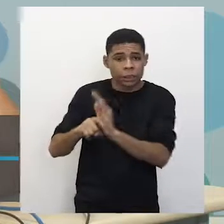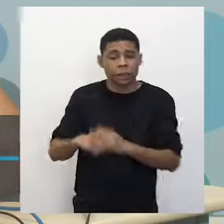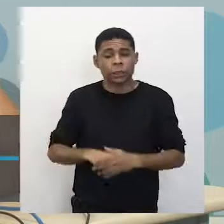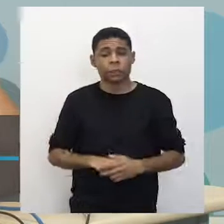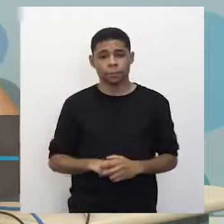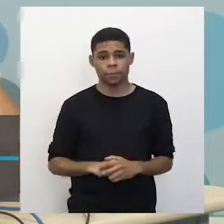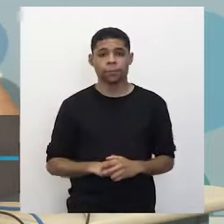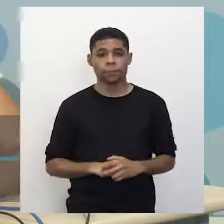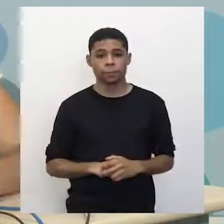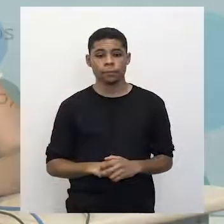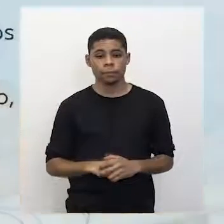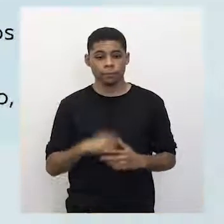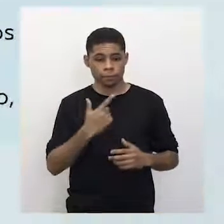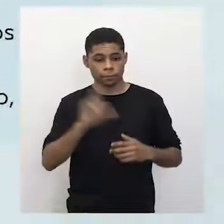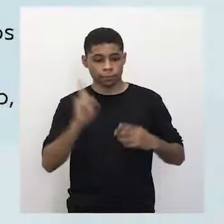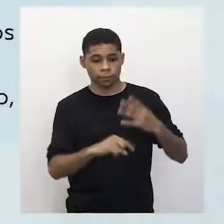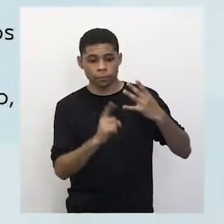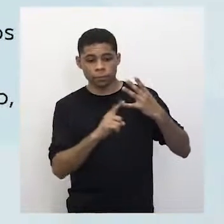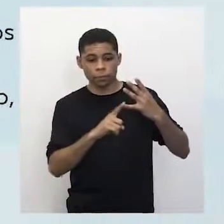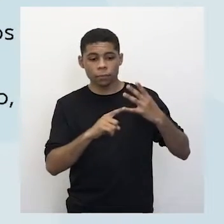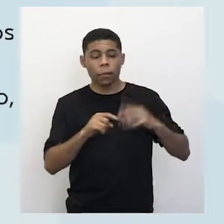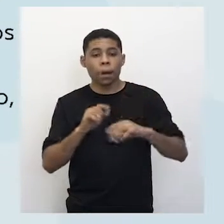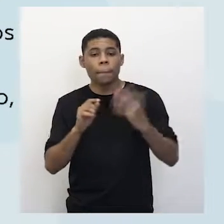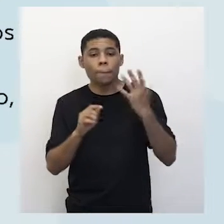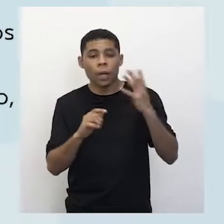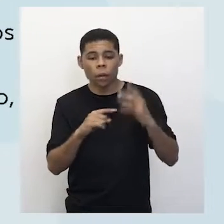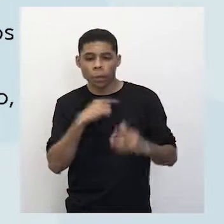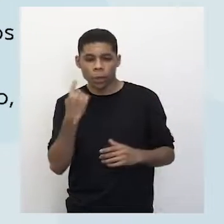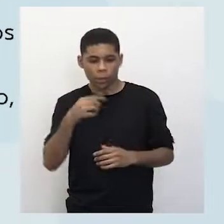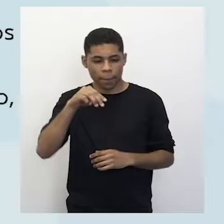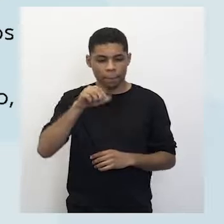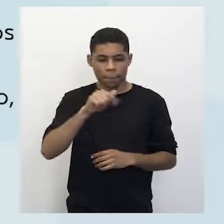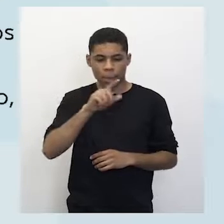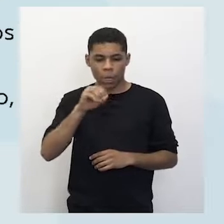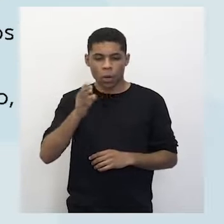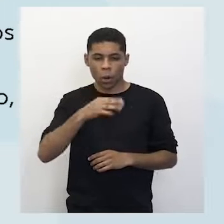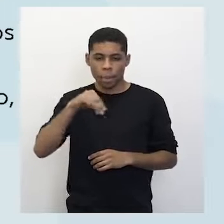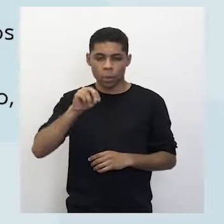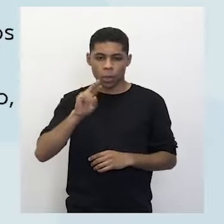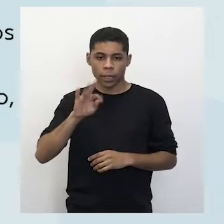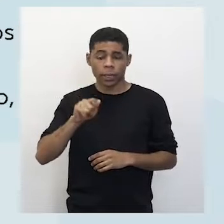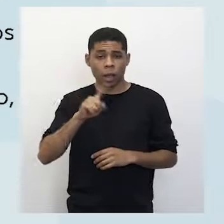outra obrigação que era a mão morta, tá? A mão morta é taxa